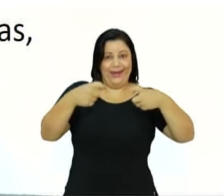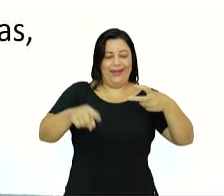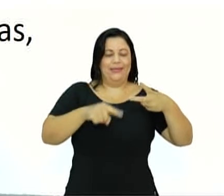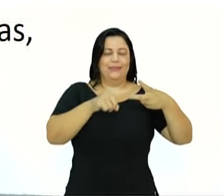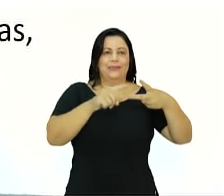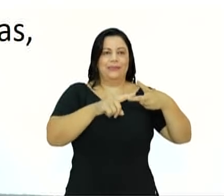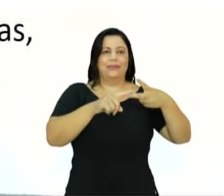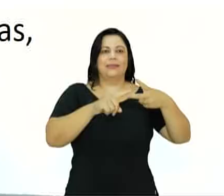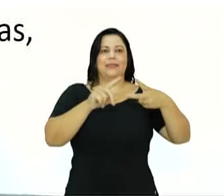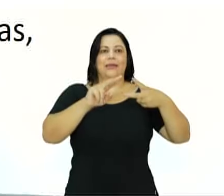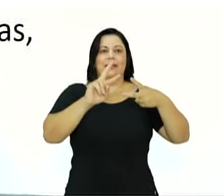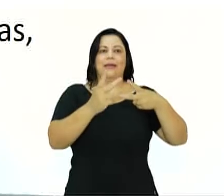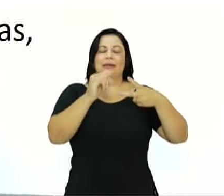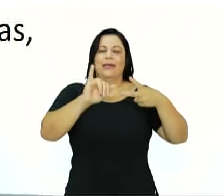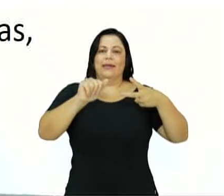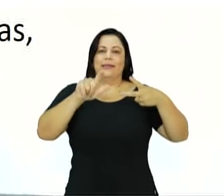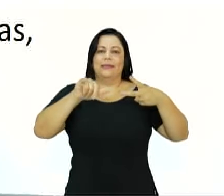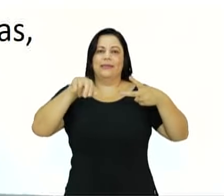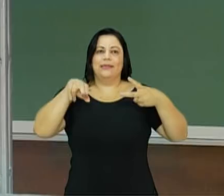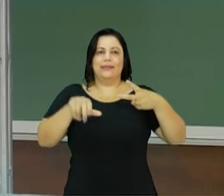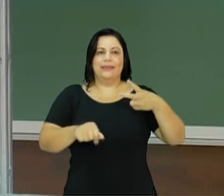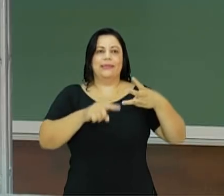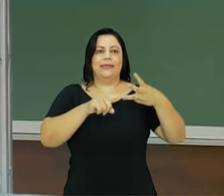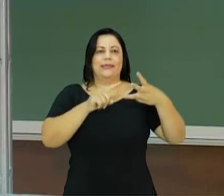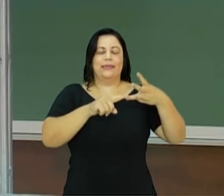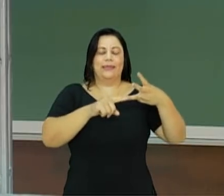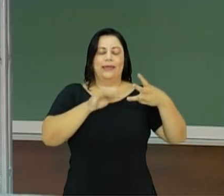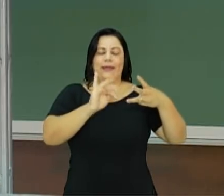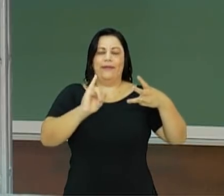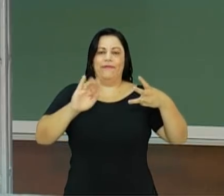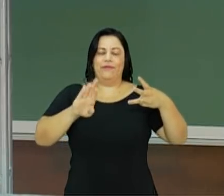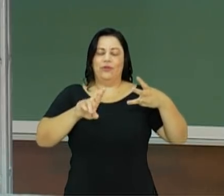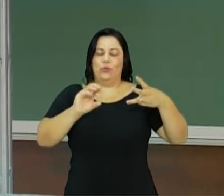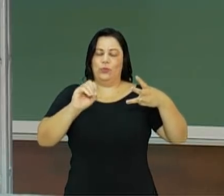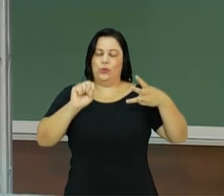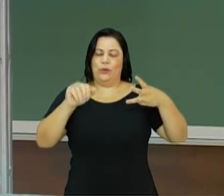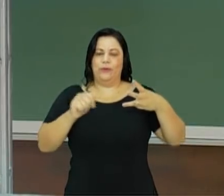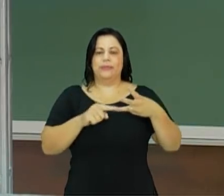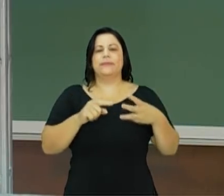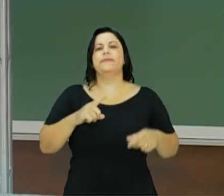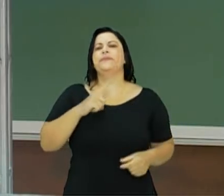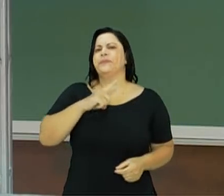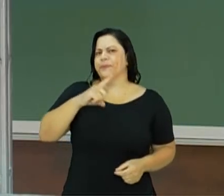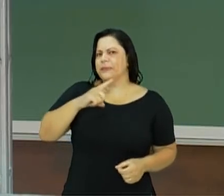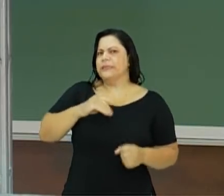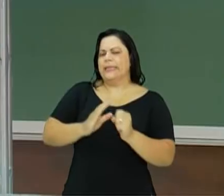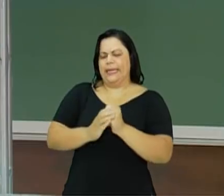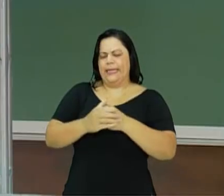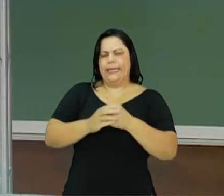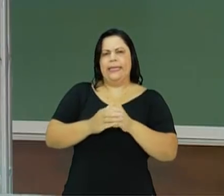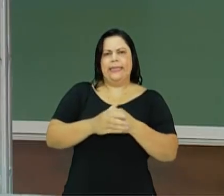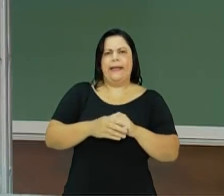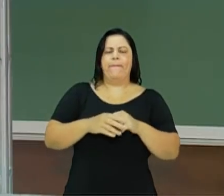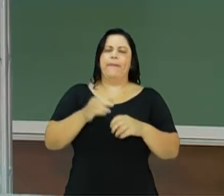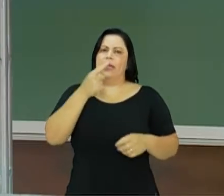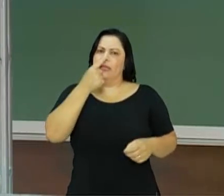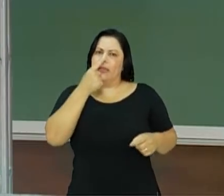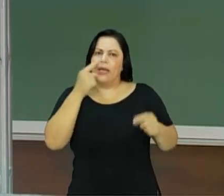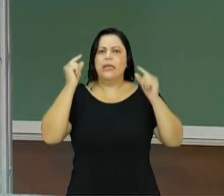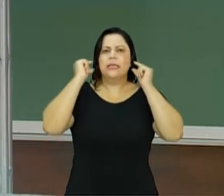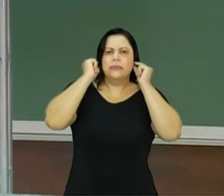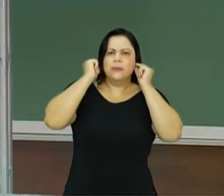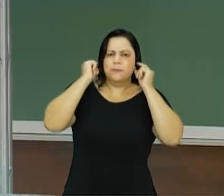e fibrosa. E também as cartilagens estão presentes no nariz, nas orelhas, traqueia, brônquios, articulações, discos